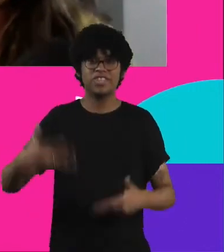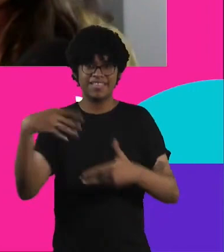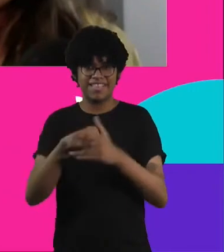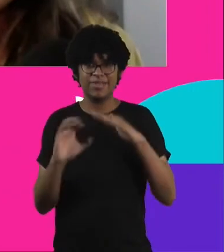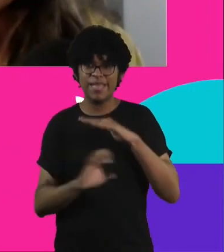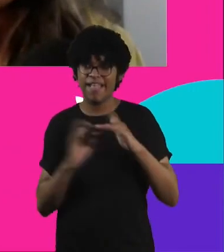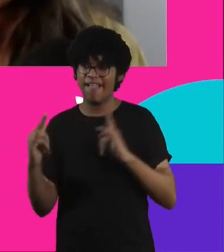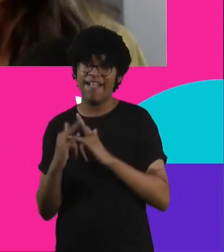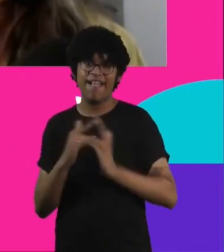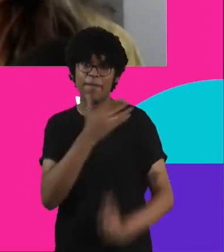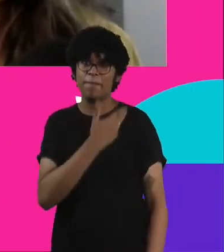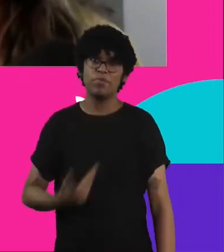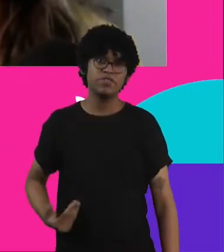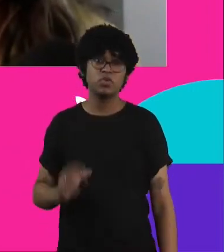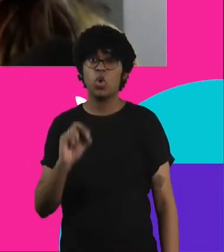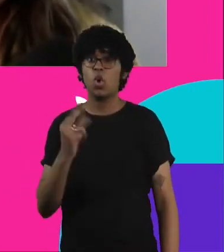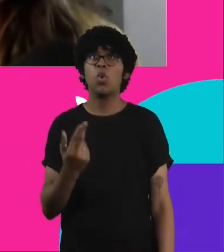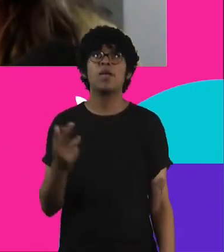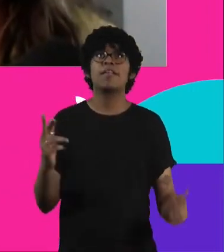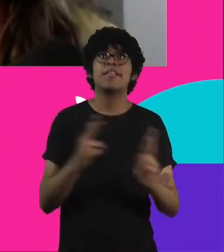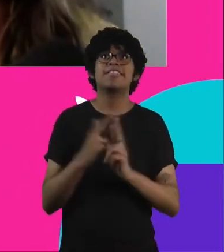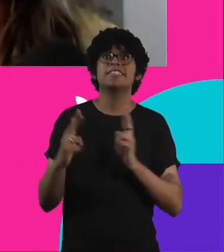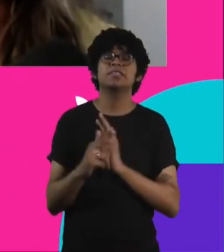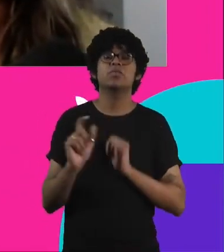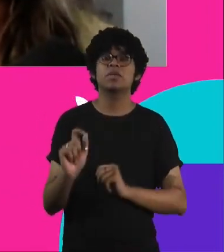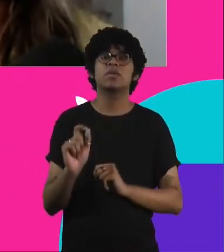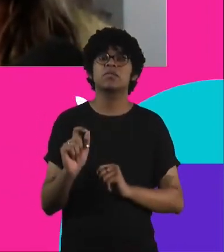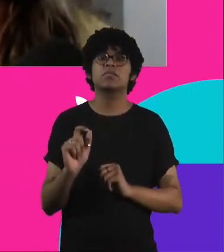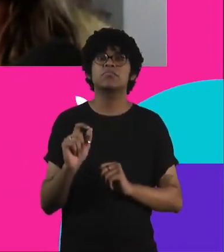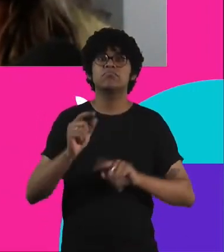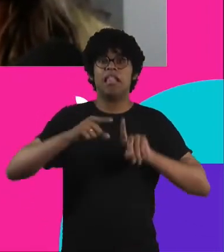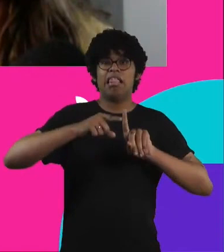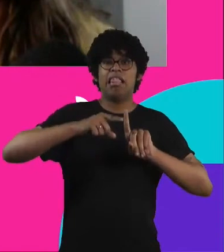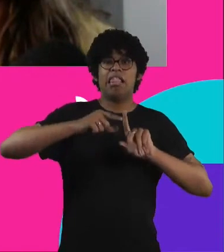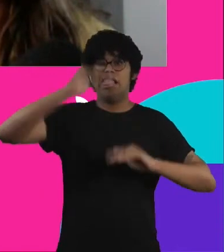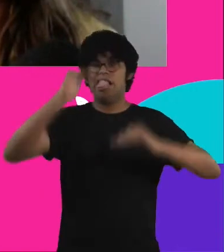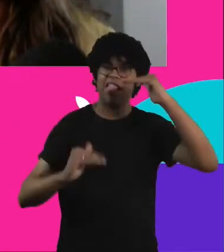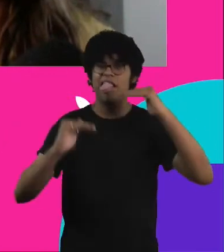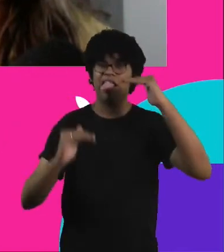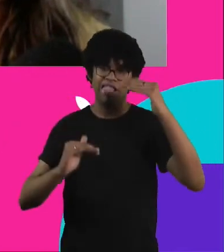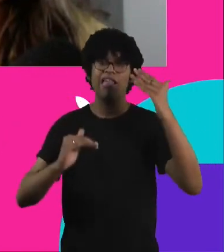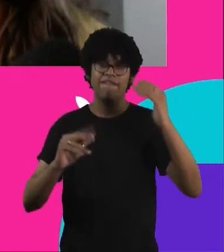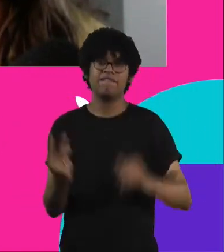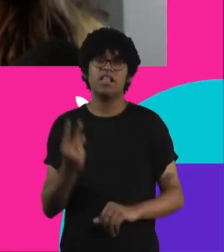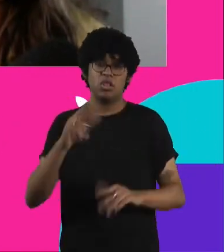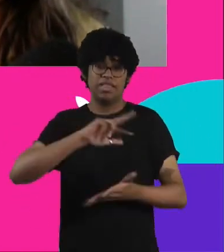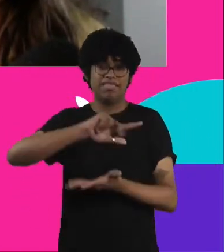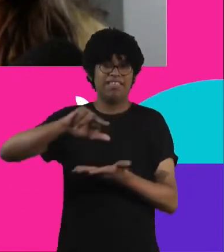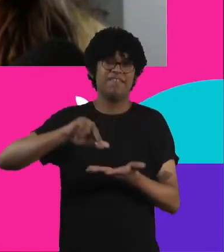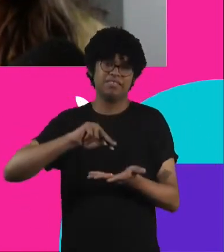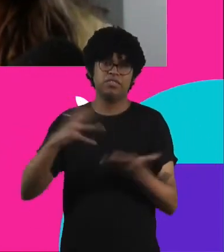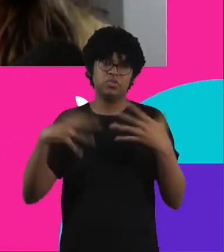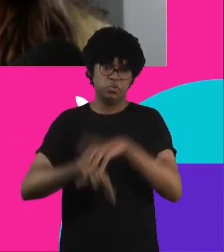públicos, seja em relação a uma discrepância de valores, sobretudo com relação à diversidade e